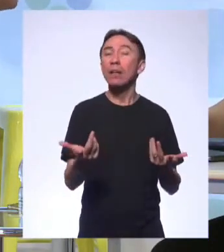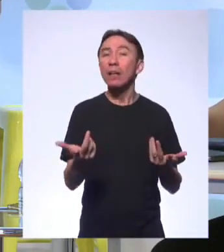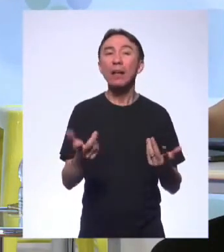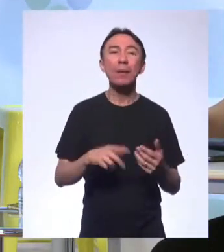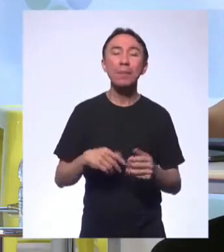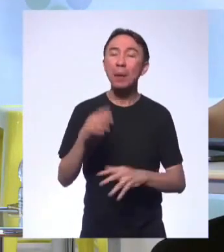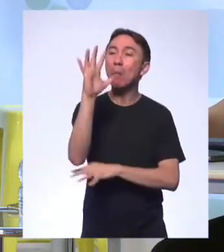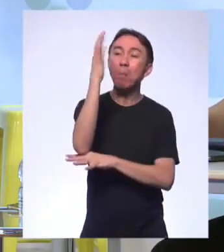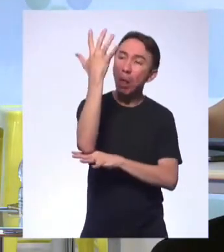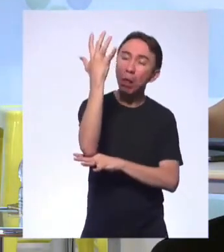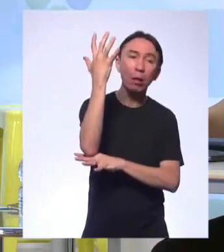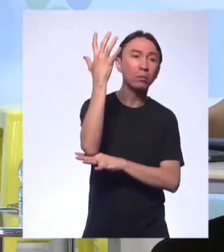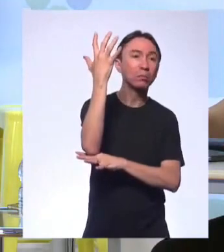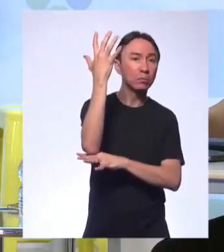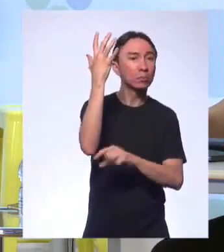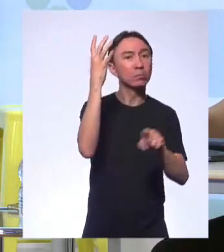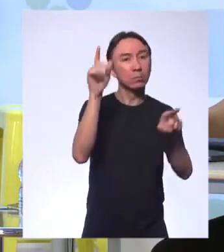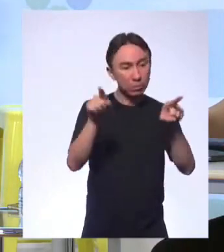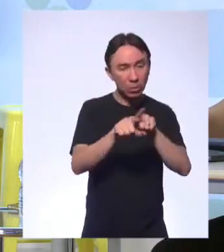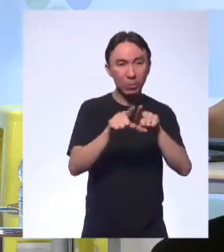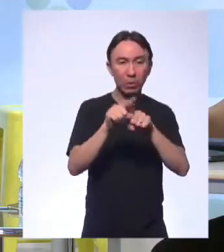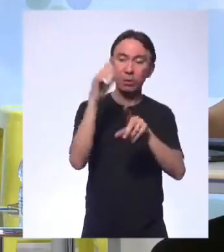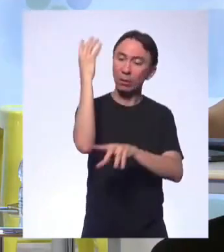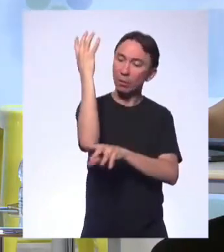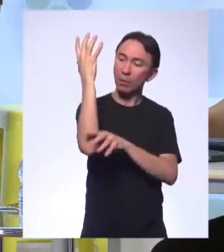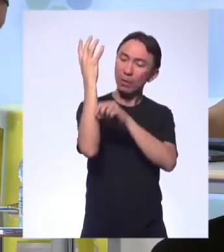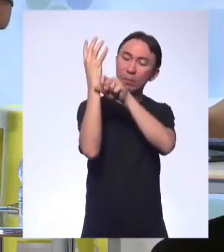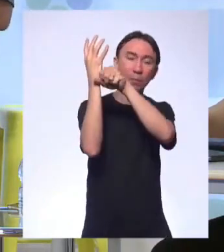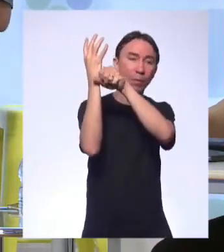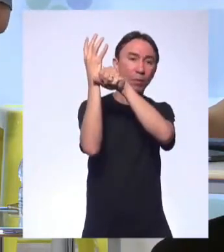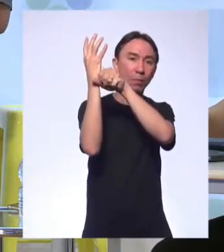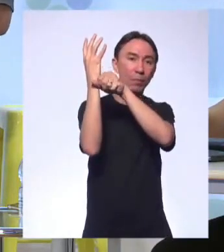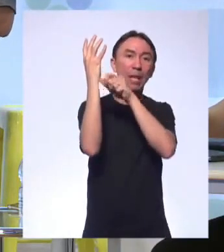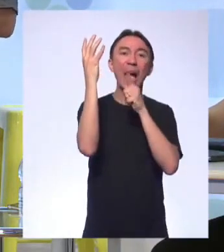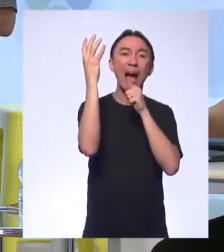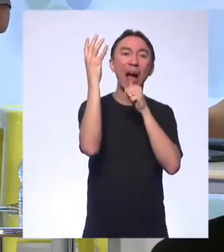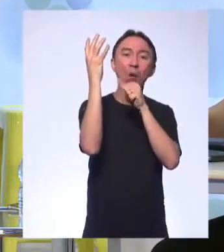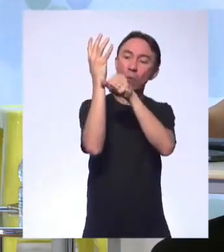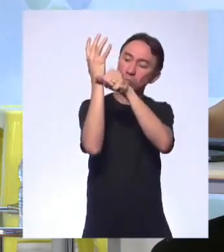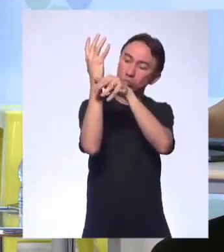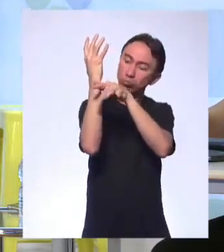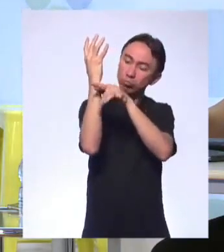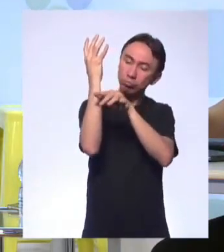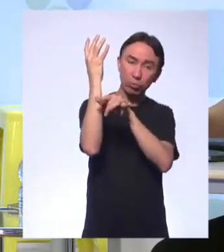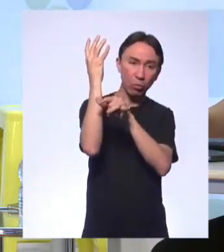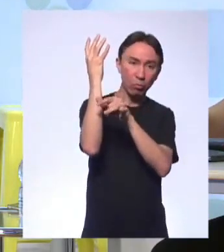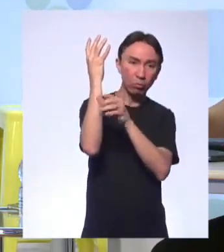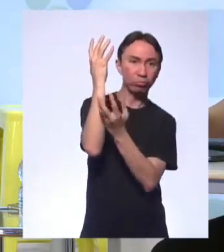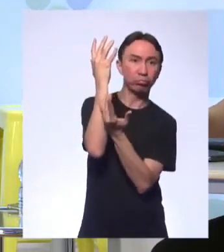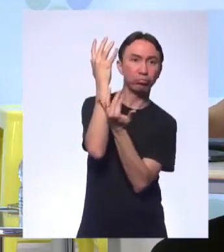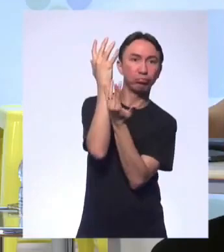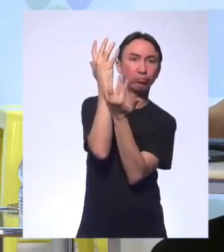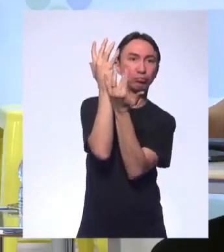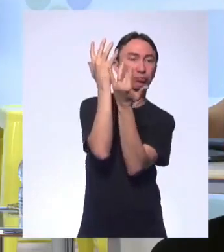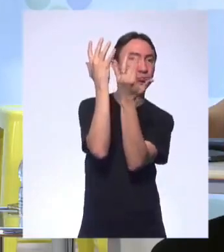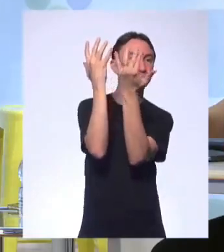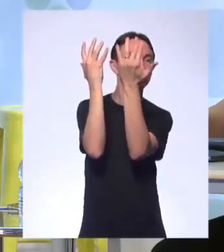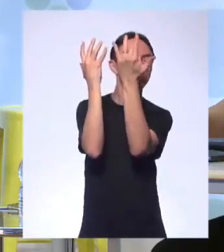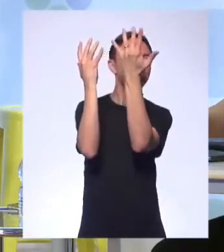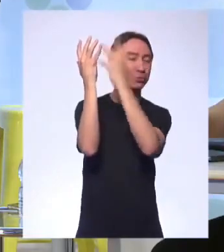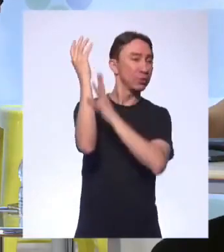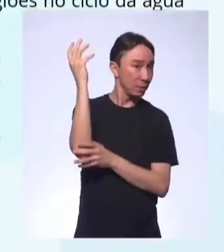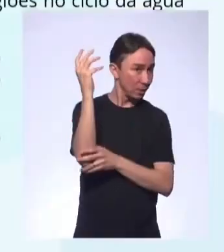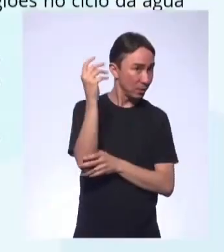plantas, que ocorre e essa água ela vai ficar na forma de vapor, ok? E temos a